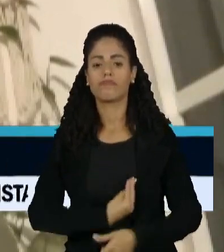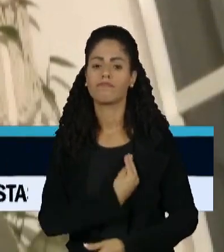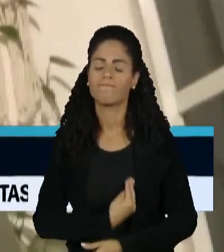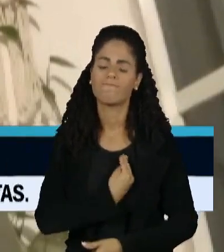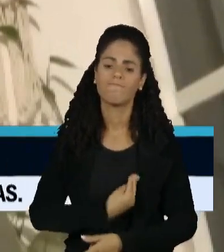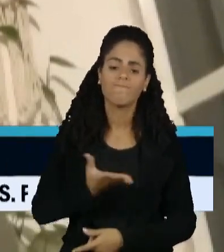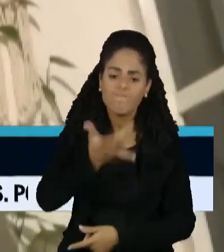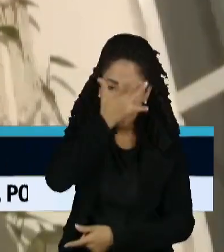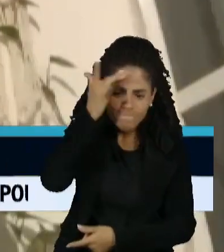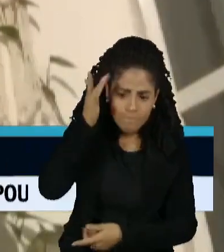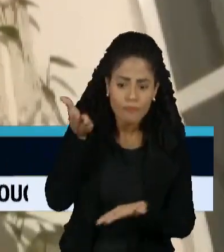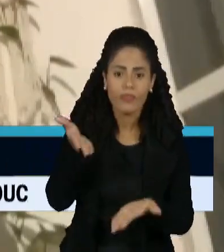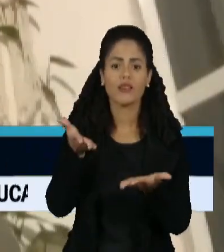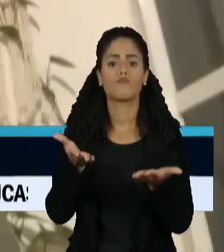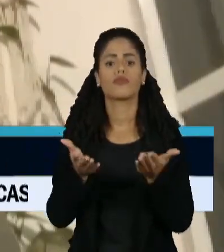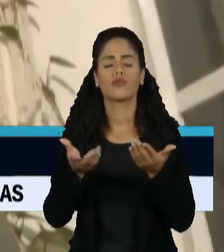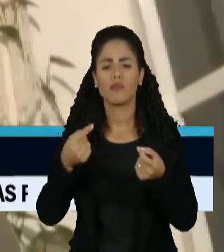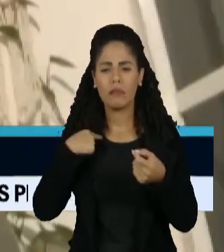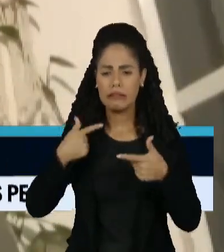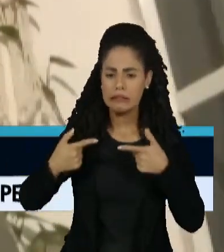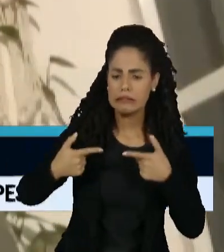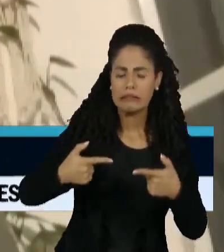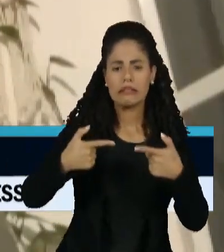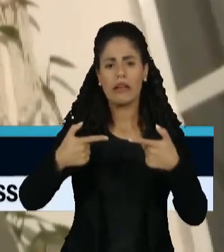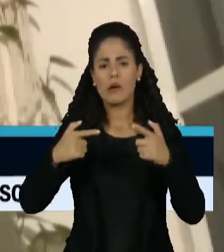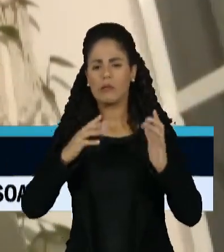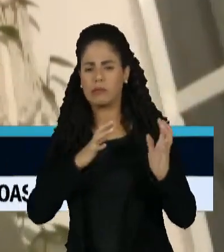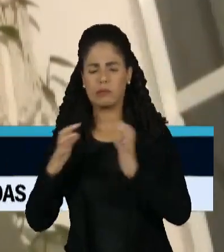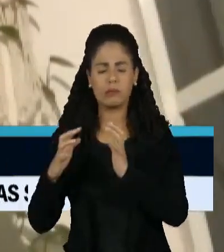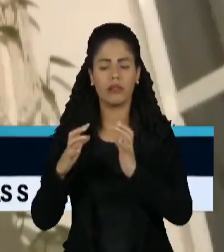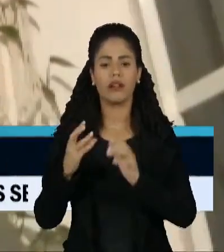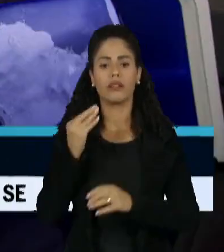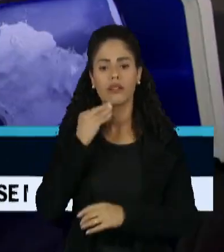outras pessoas que não se conhecem e não se odeiam para lutar e que acabam morrendo.